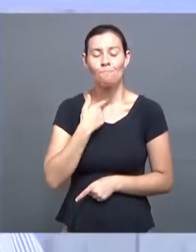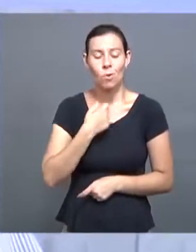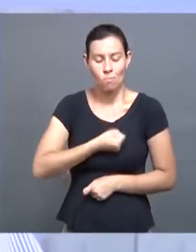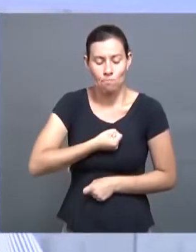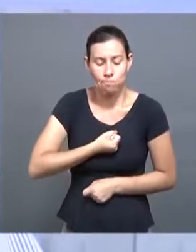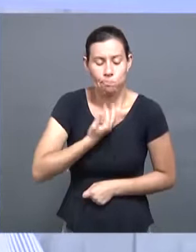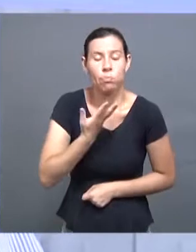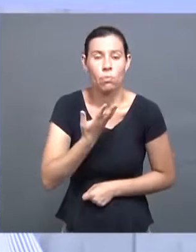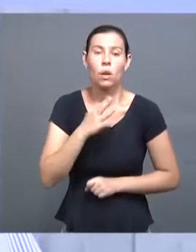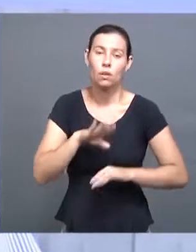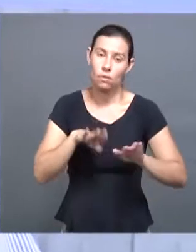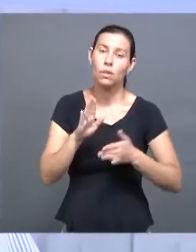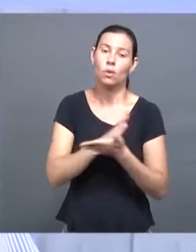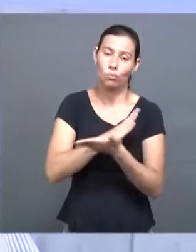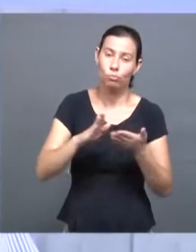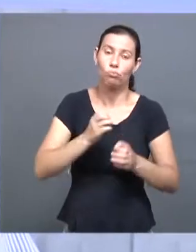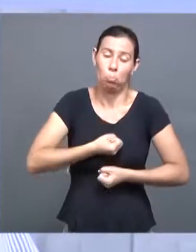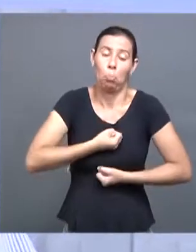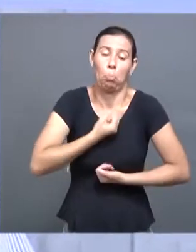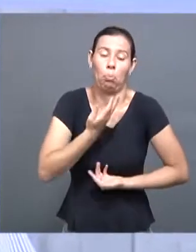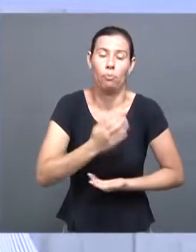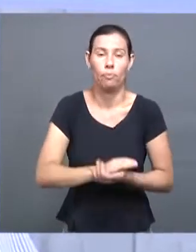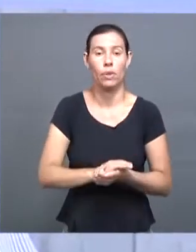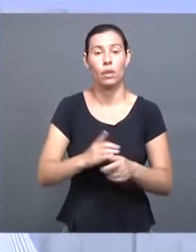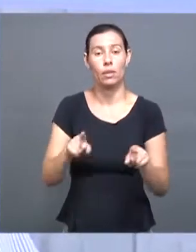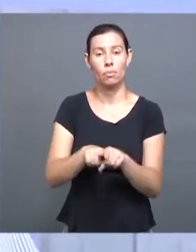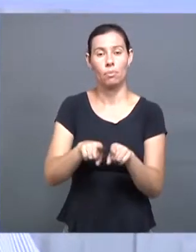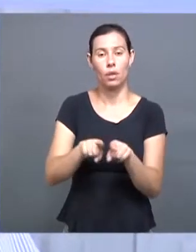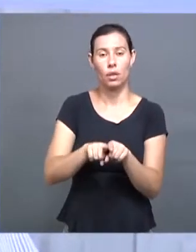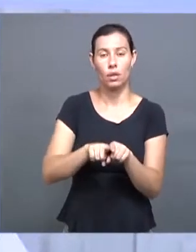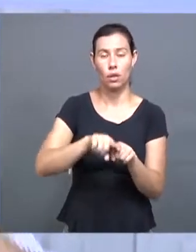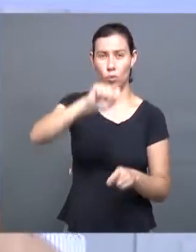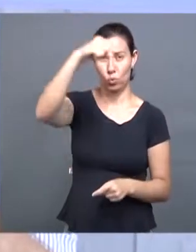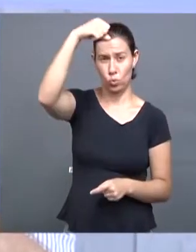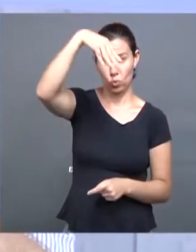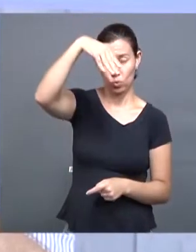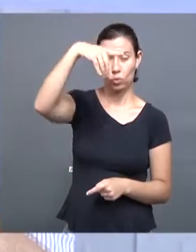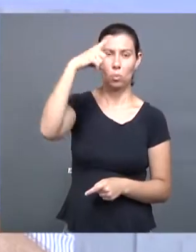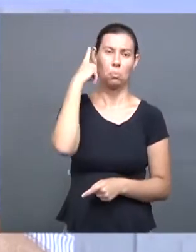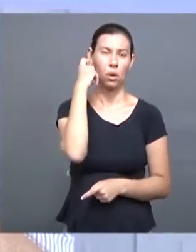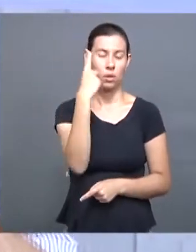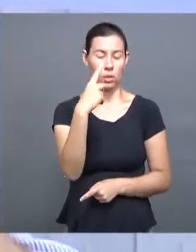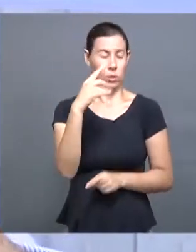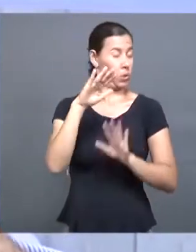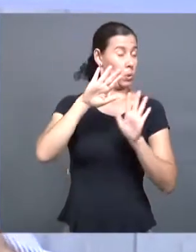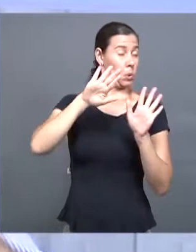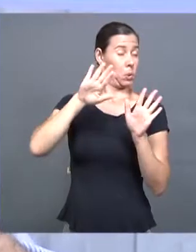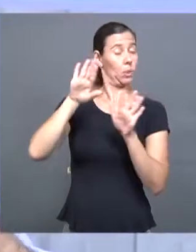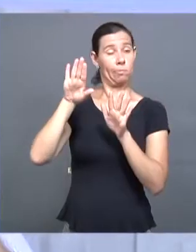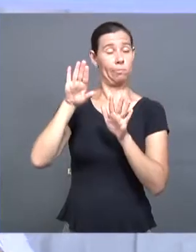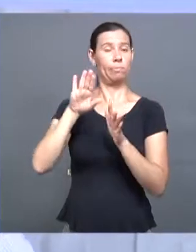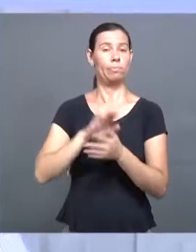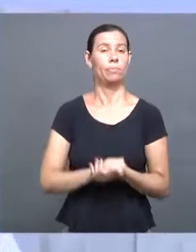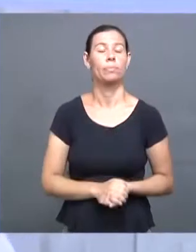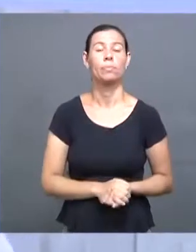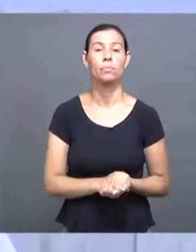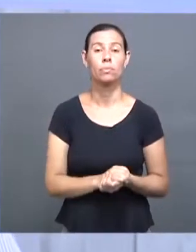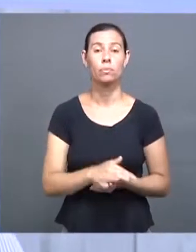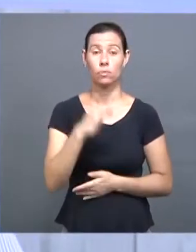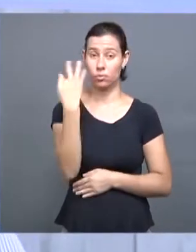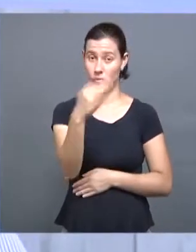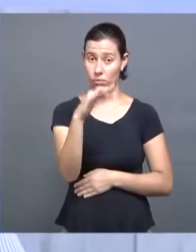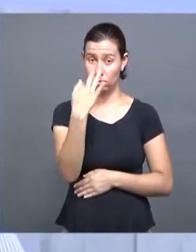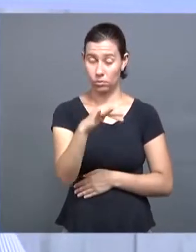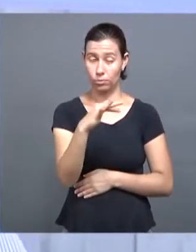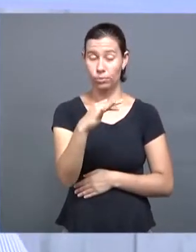nas crises de dor, e é comum a aversão à luz e ao barulho. Essas dores de cabeça, essa dor de cabeça